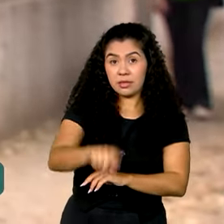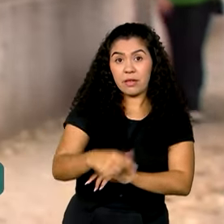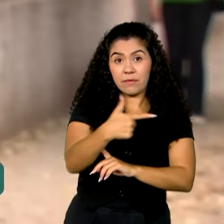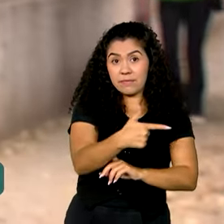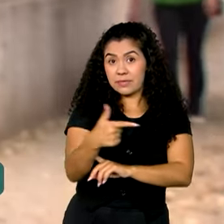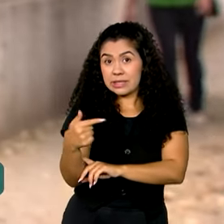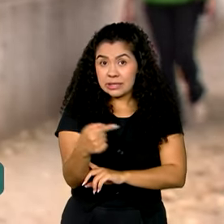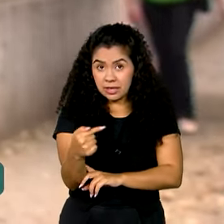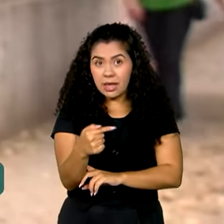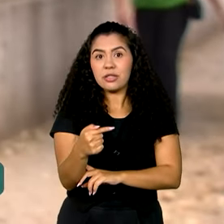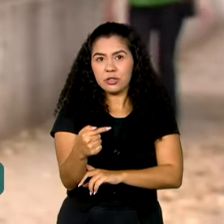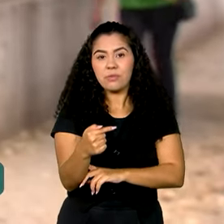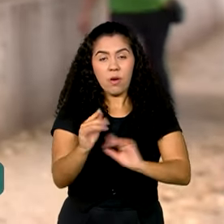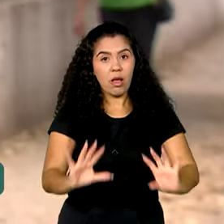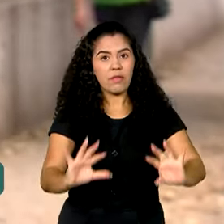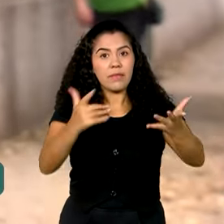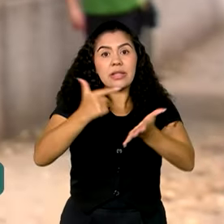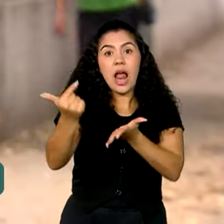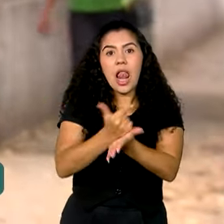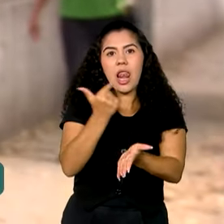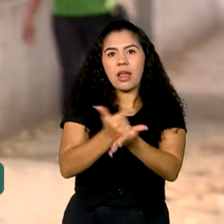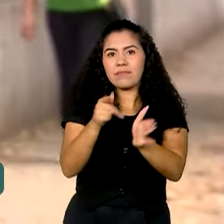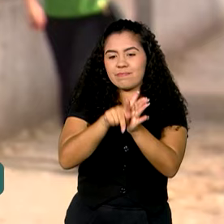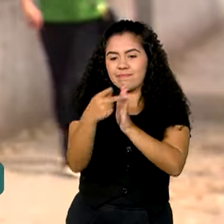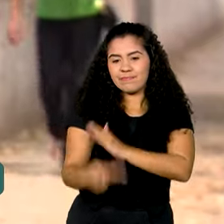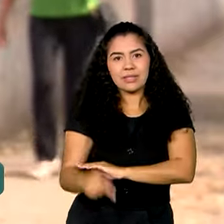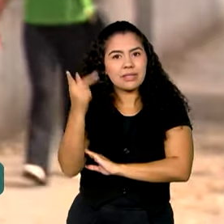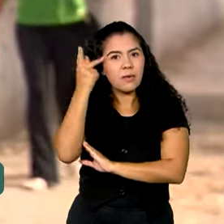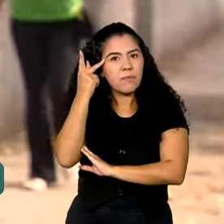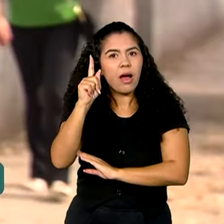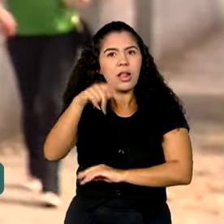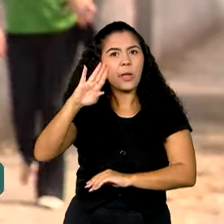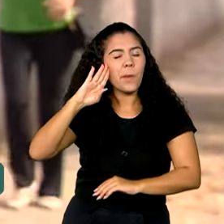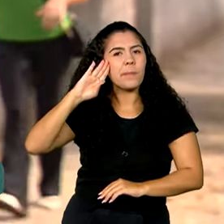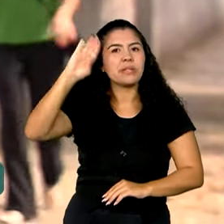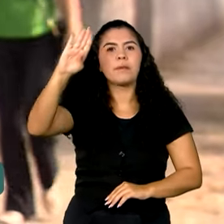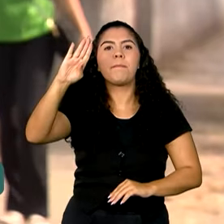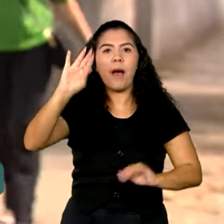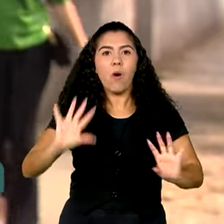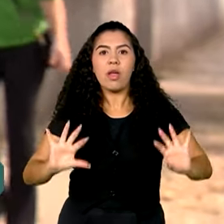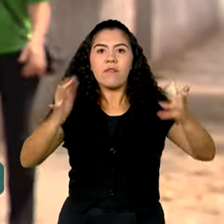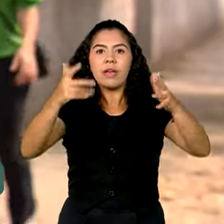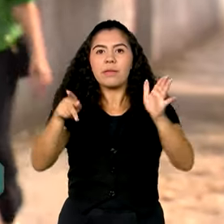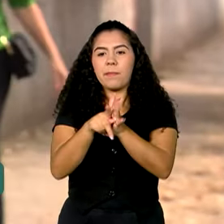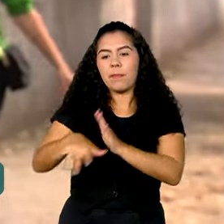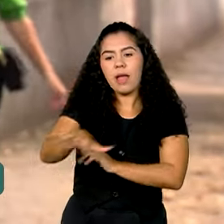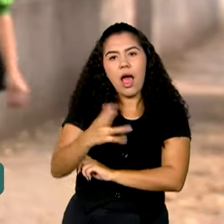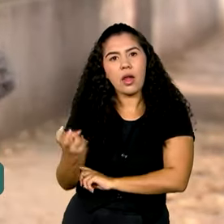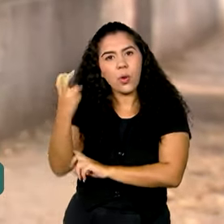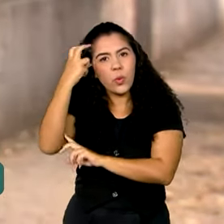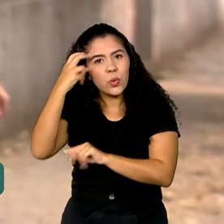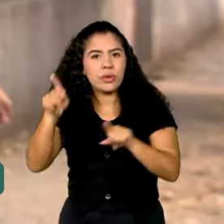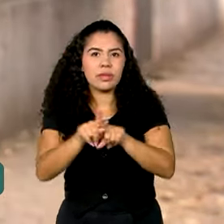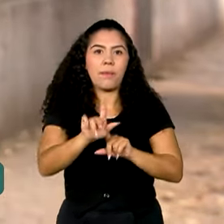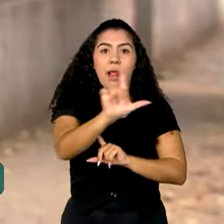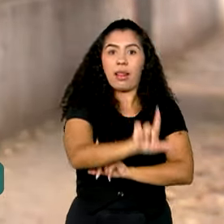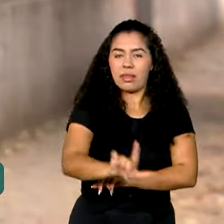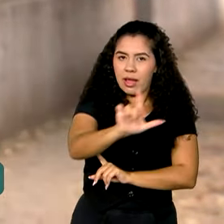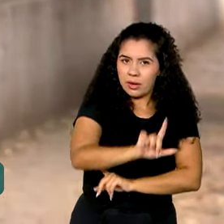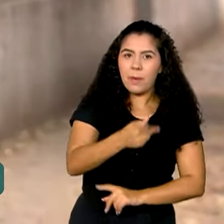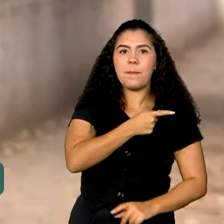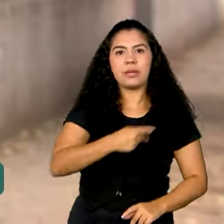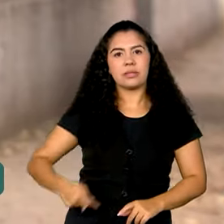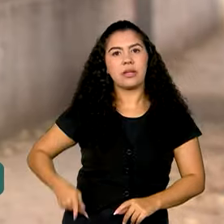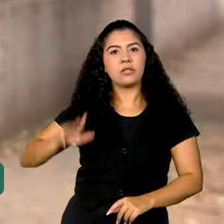27ª Bienal do Livro de São Paulo, que é um dos principais eventos de cultura e literatura do país. O presidente vem